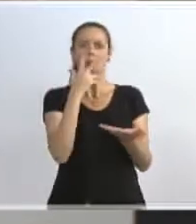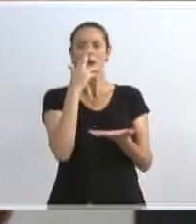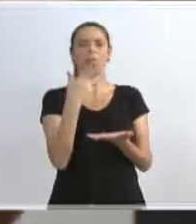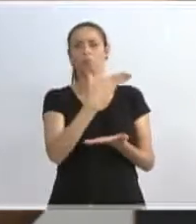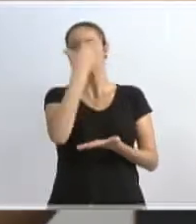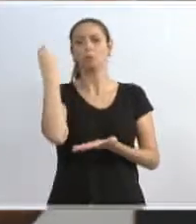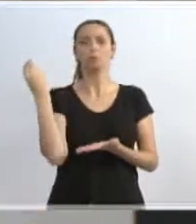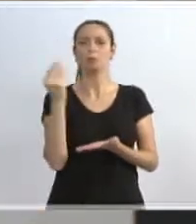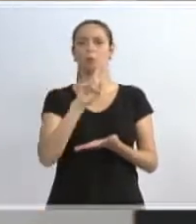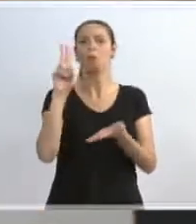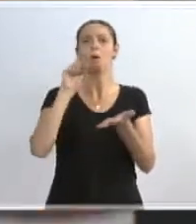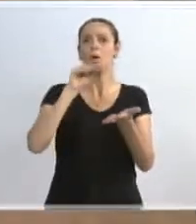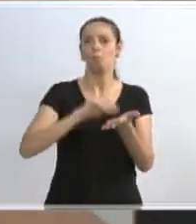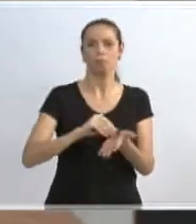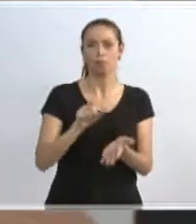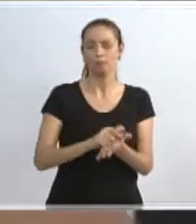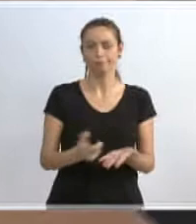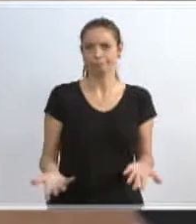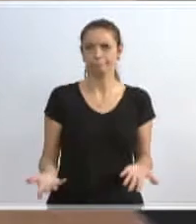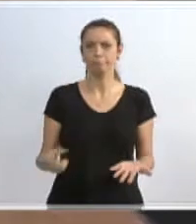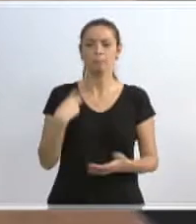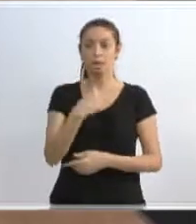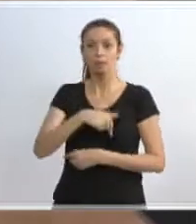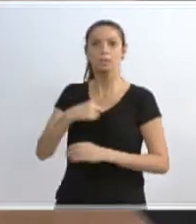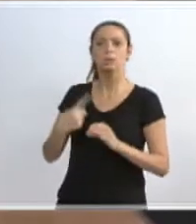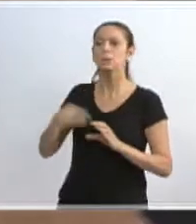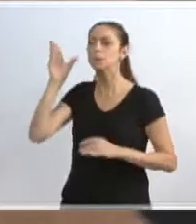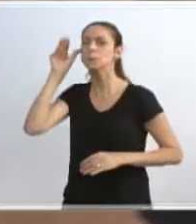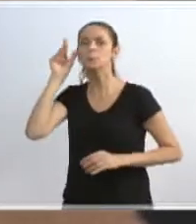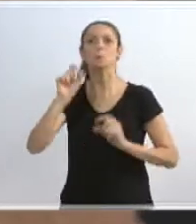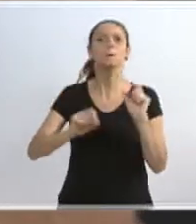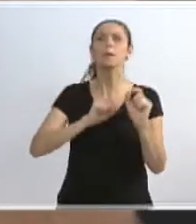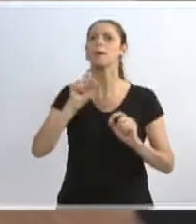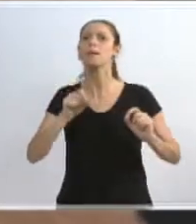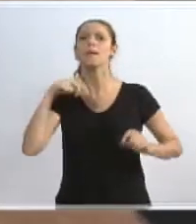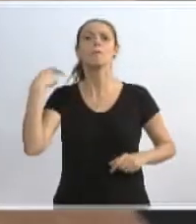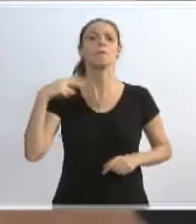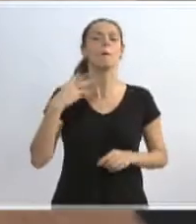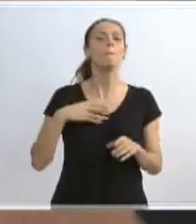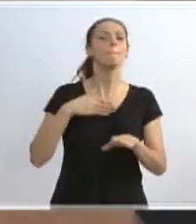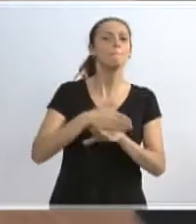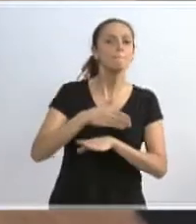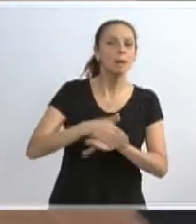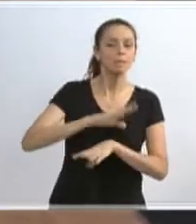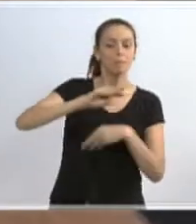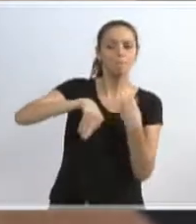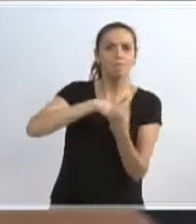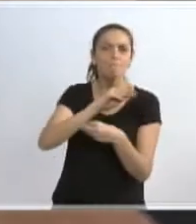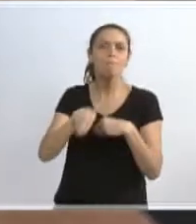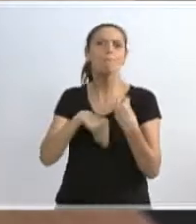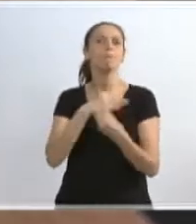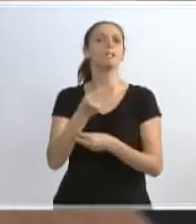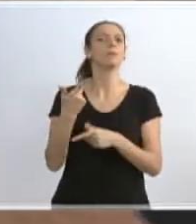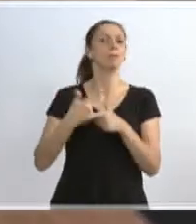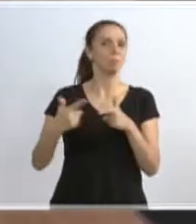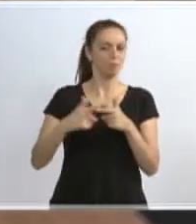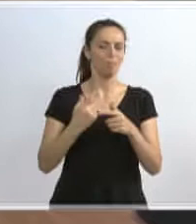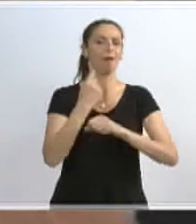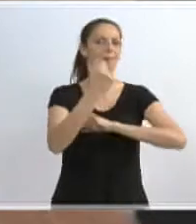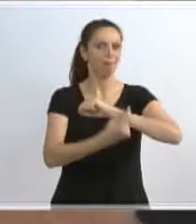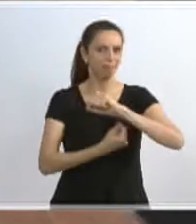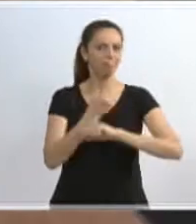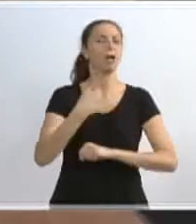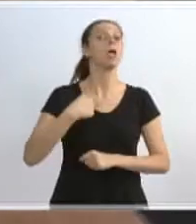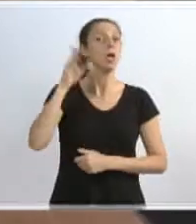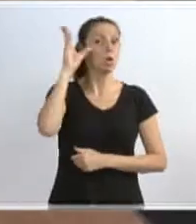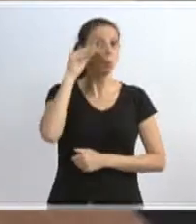e a cidade quer saber quem são esses vereadores. E, de fato... Gostaria eu também de saber. Tenho certeza que não